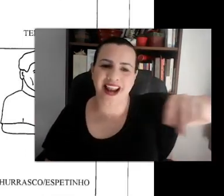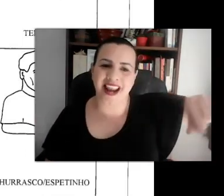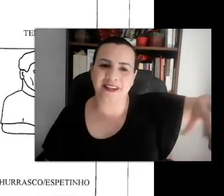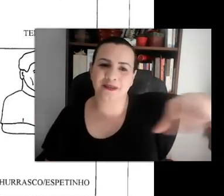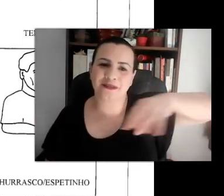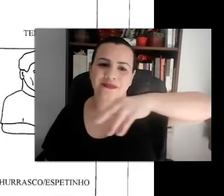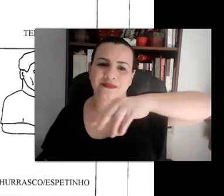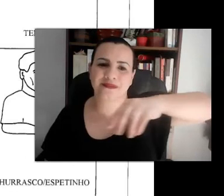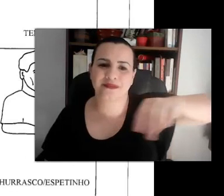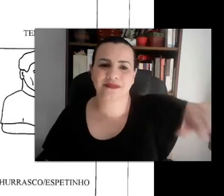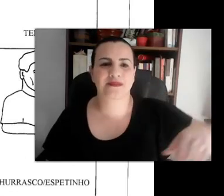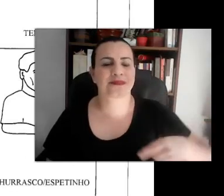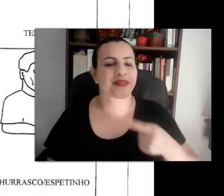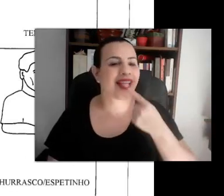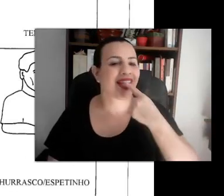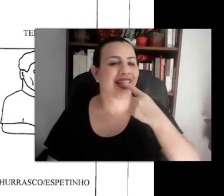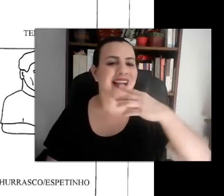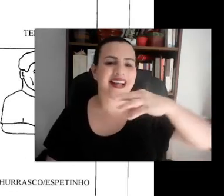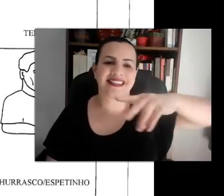Queijo ralado.